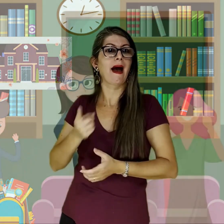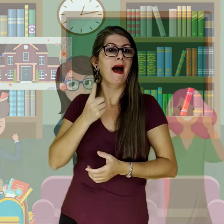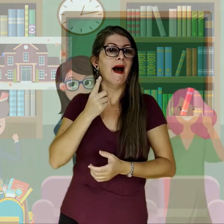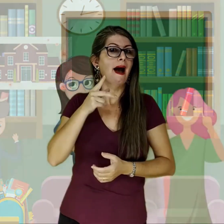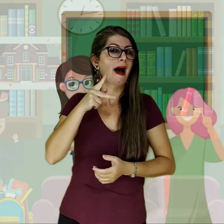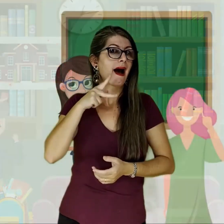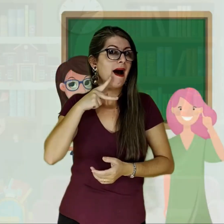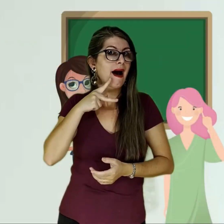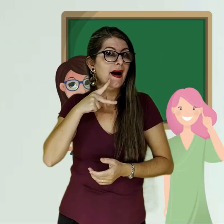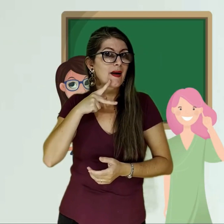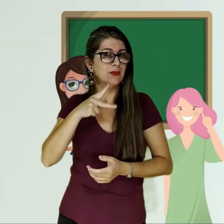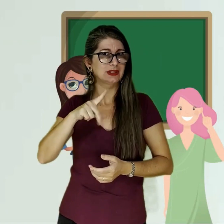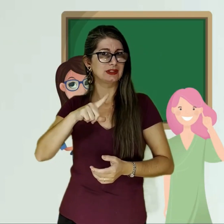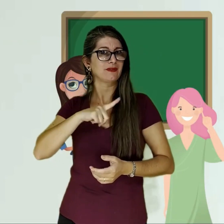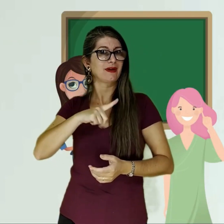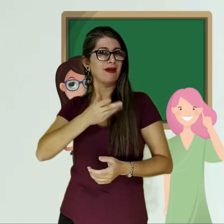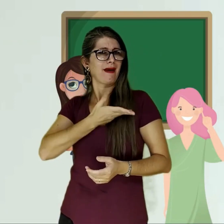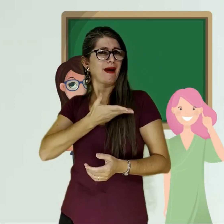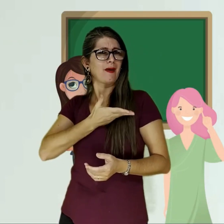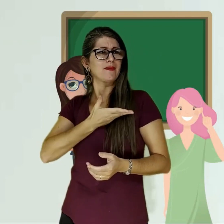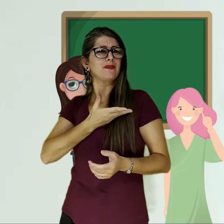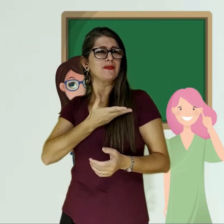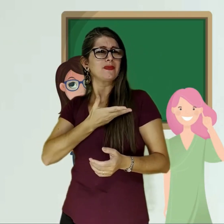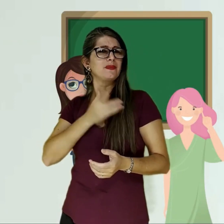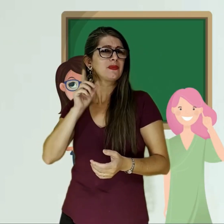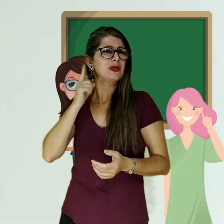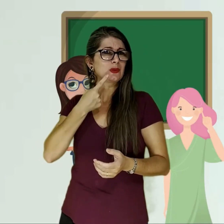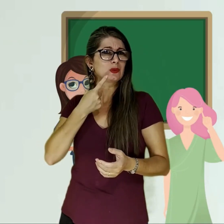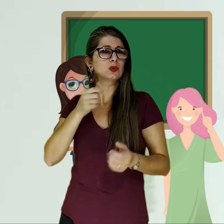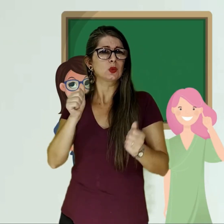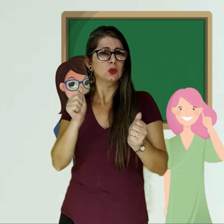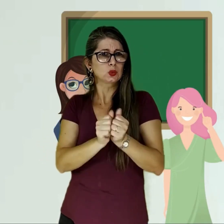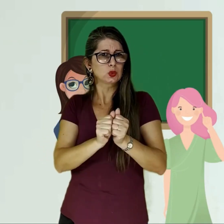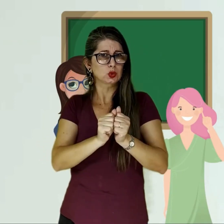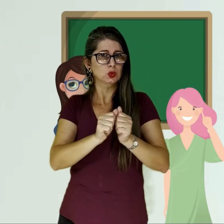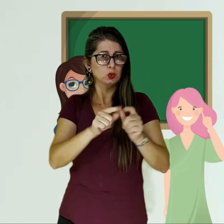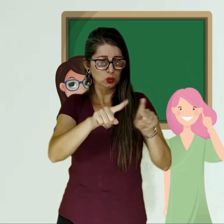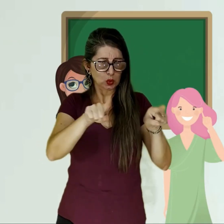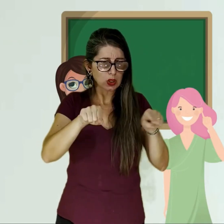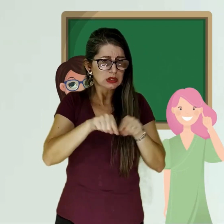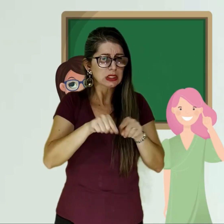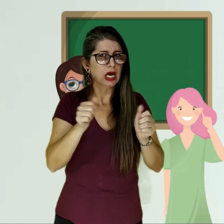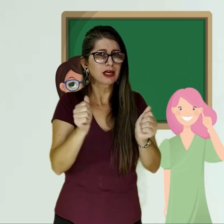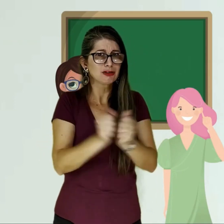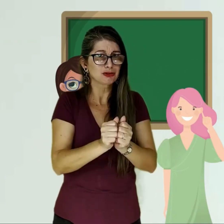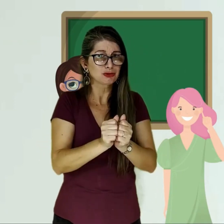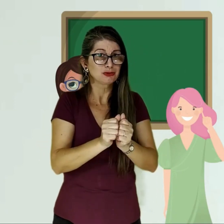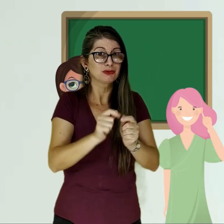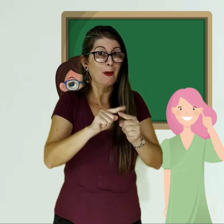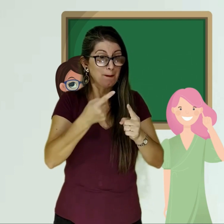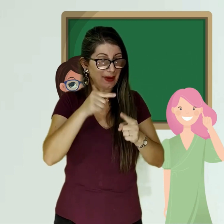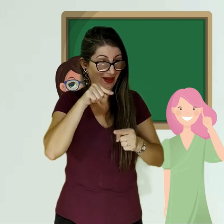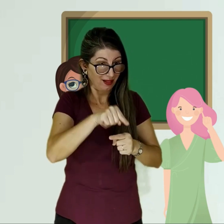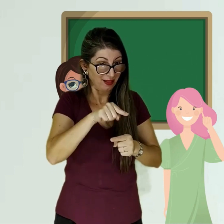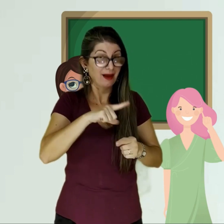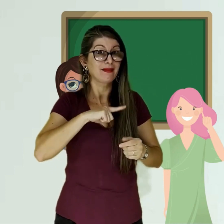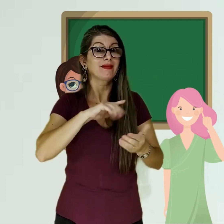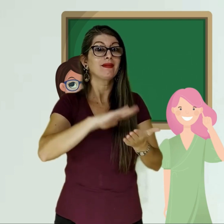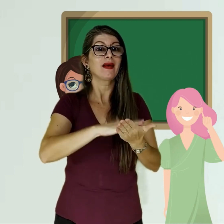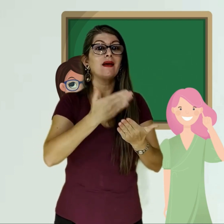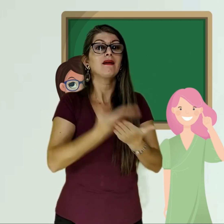ouvintes. A Prisca, ela tem amigos surdos na sala de aula dela que estudam